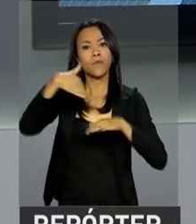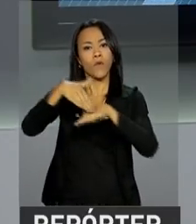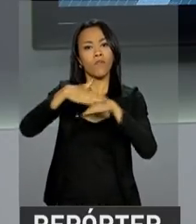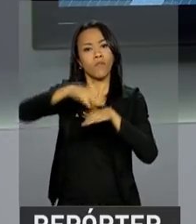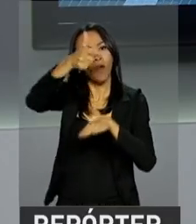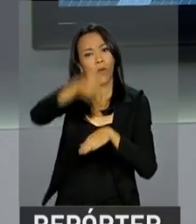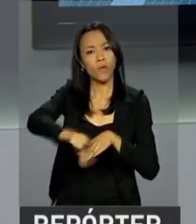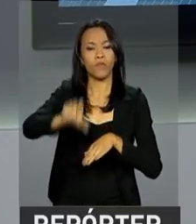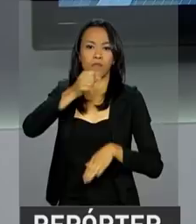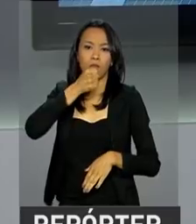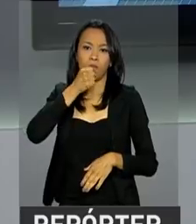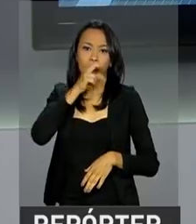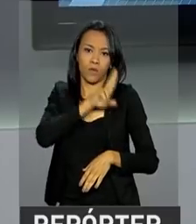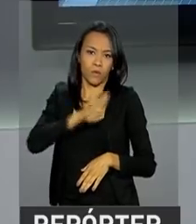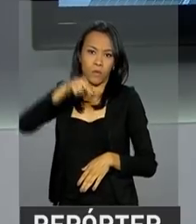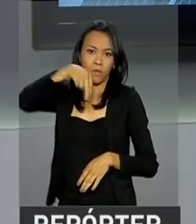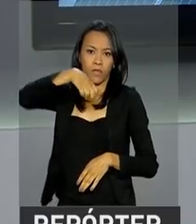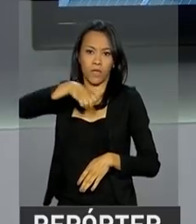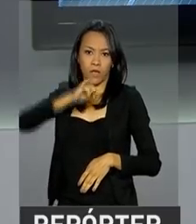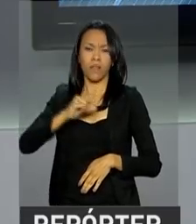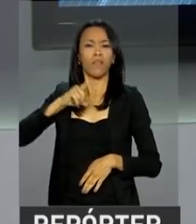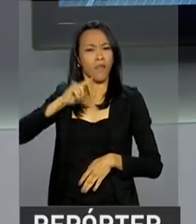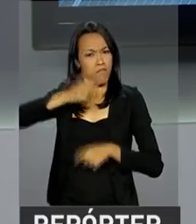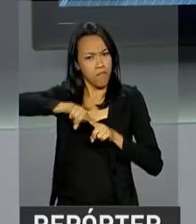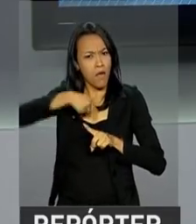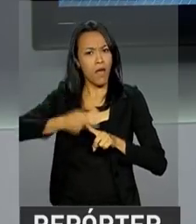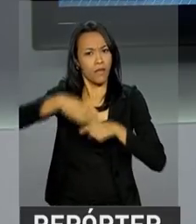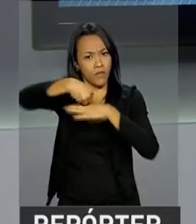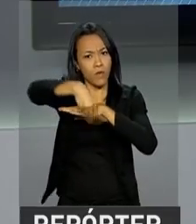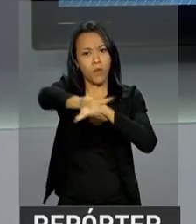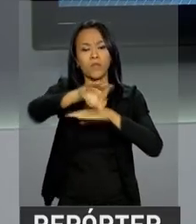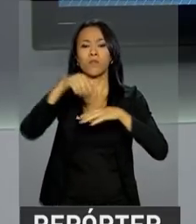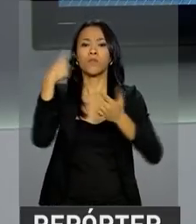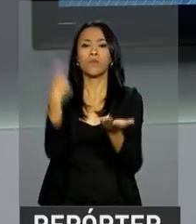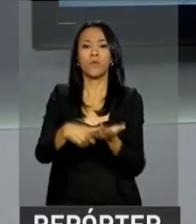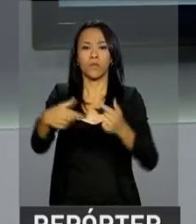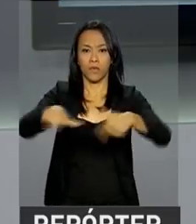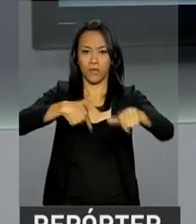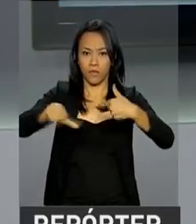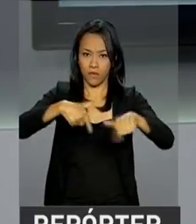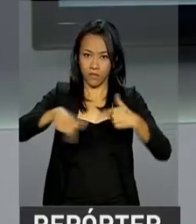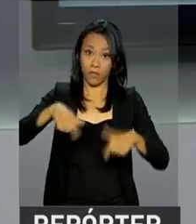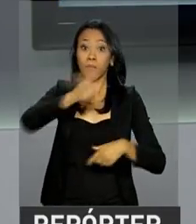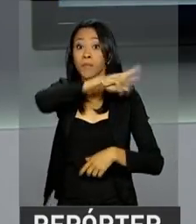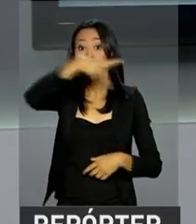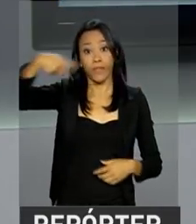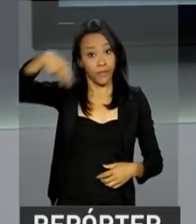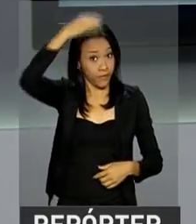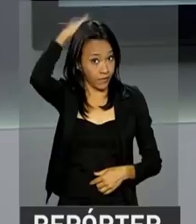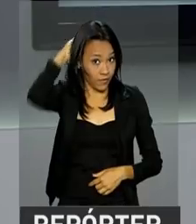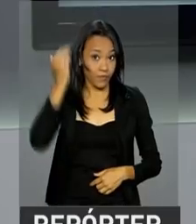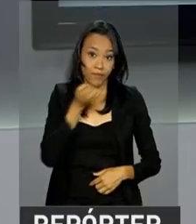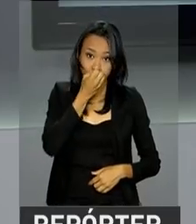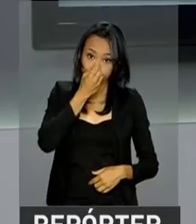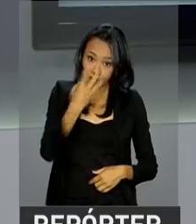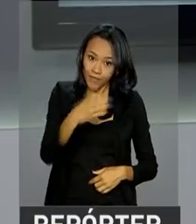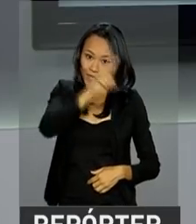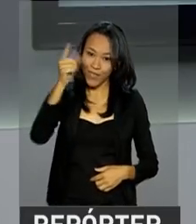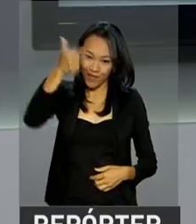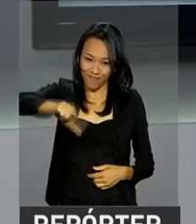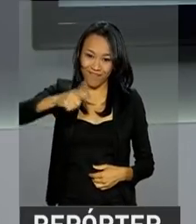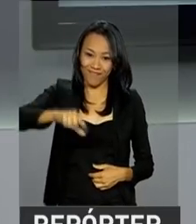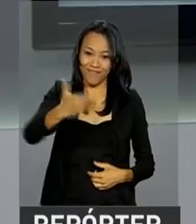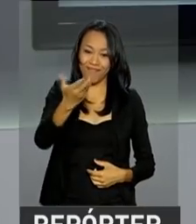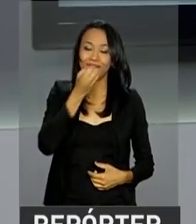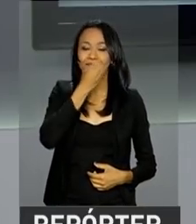repórter ney pereira ele traz informações sobre a agenda do presidente michel temer olá nem novamente bom dia onde está